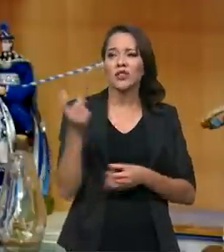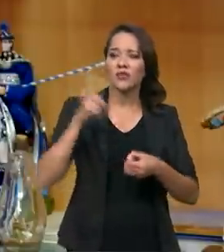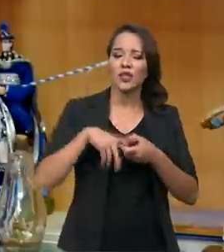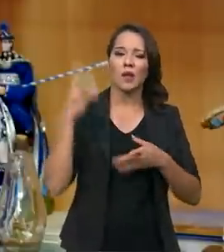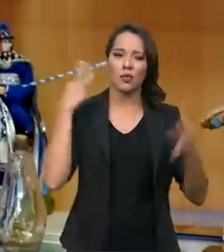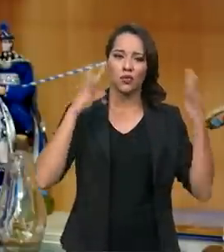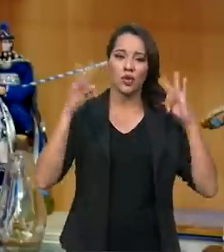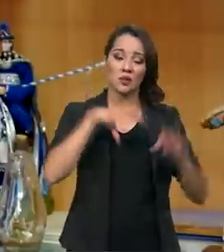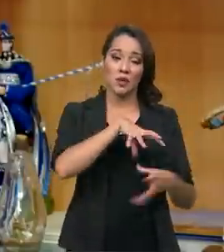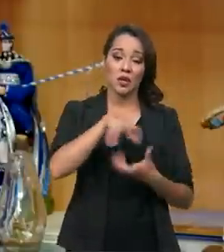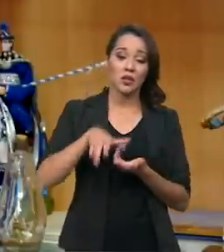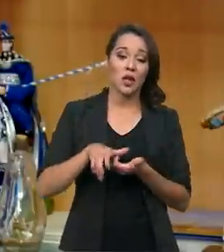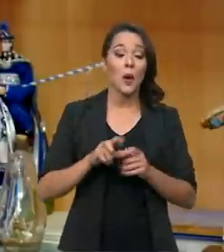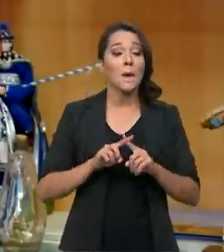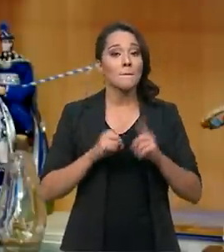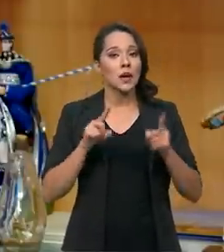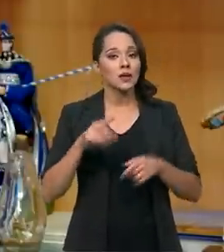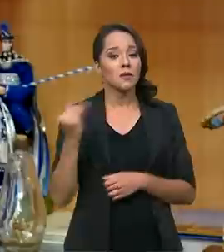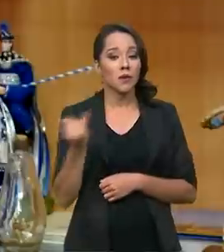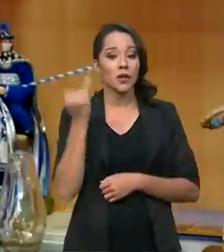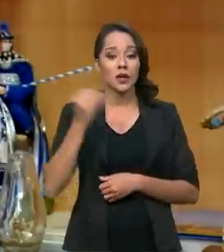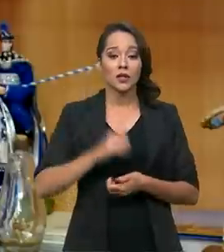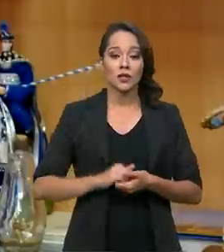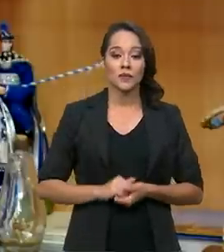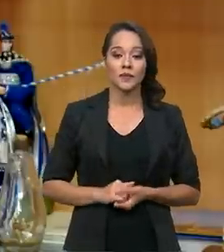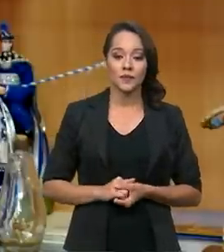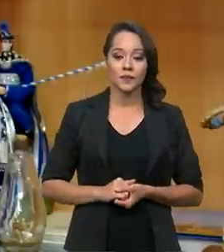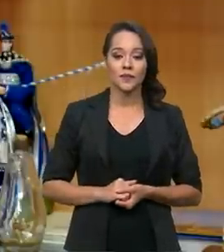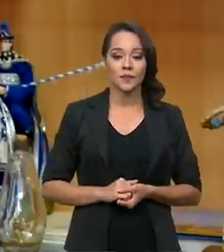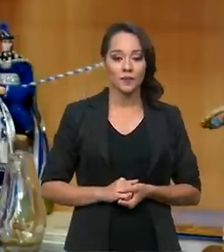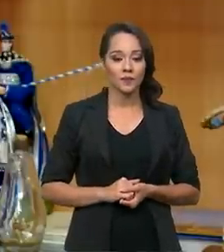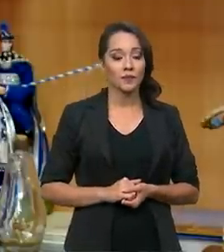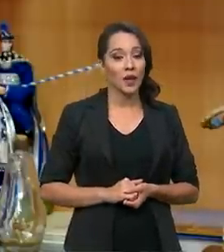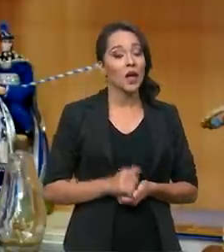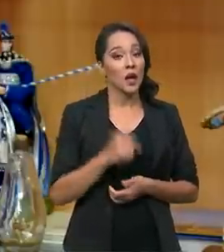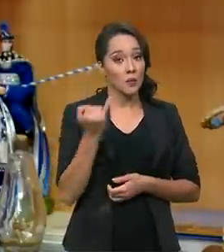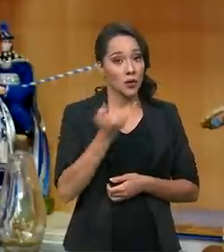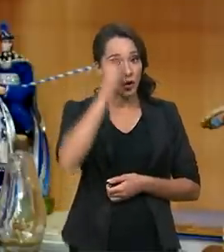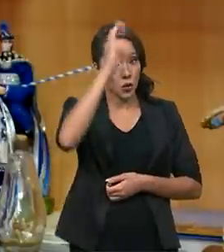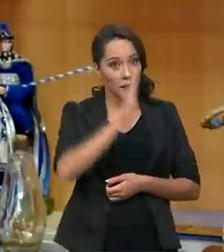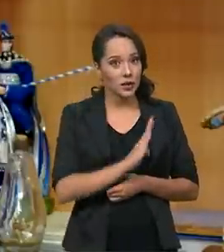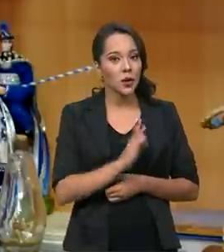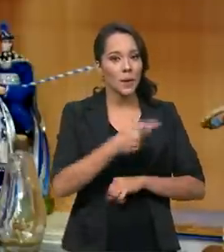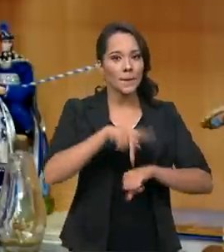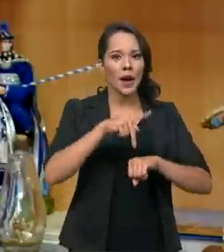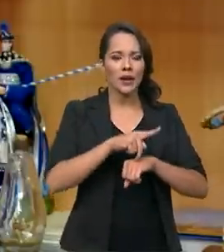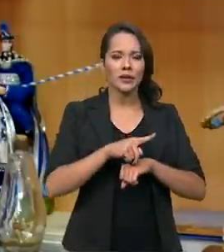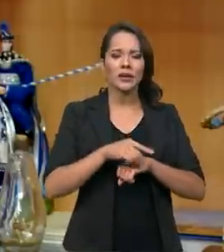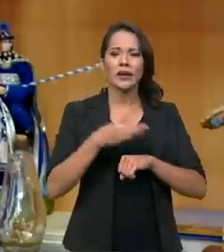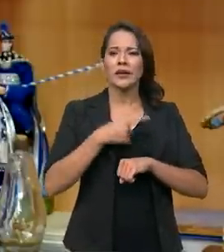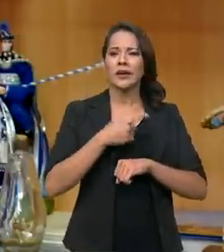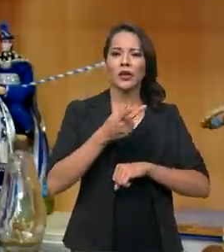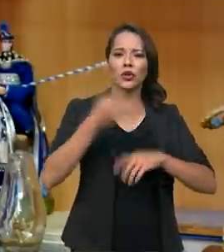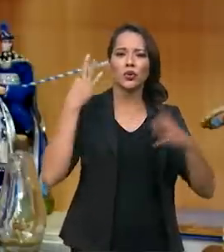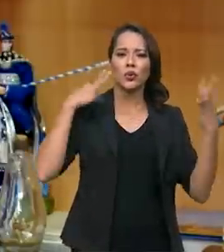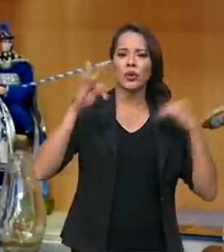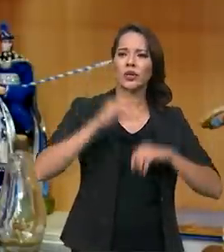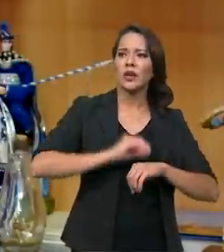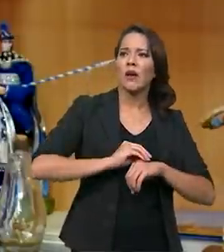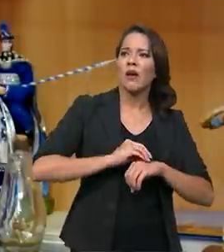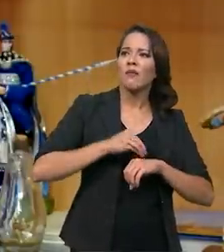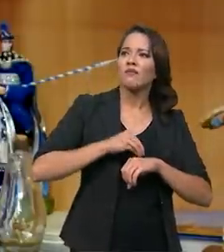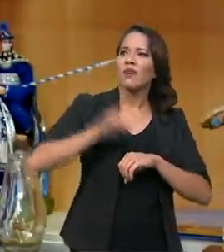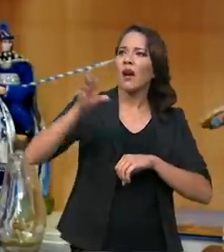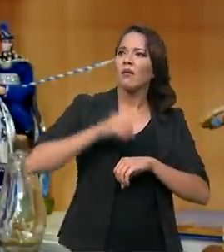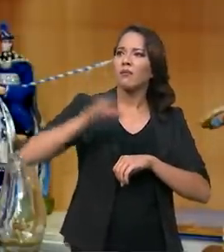retorno do turismo internacional mas isso daí é importante O que é que o Brasil o país que emite polícias posterior nós mandamos 11